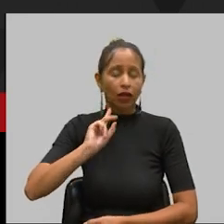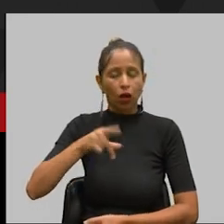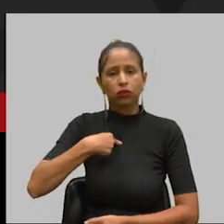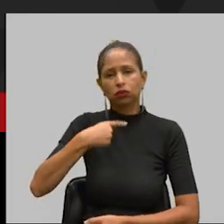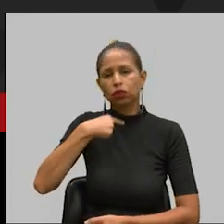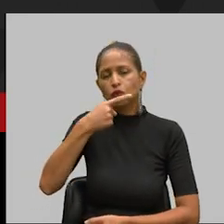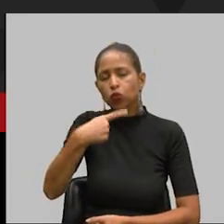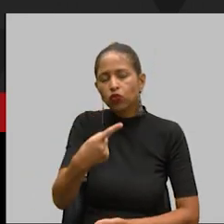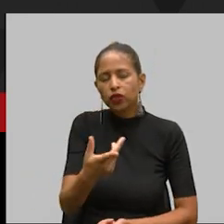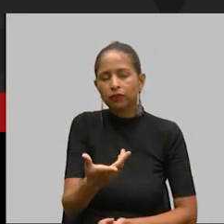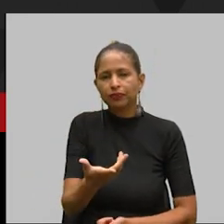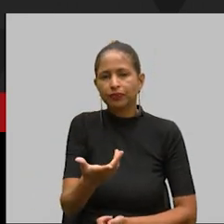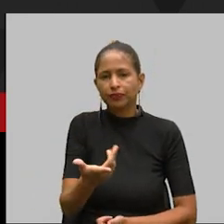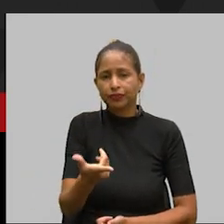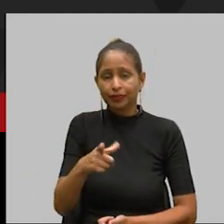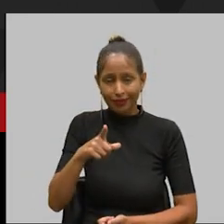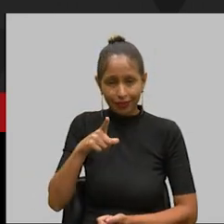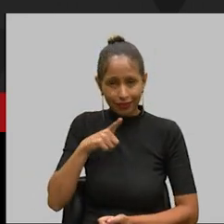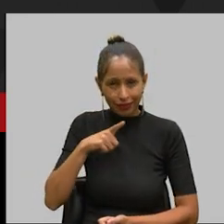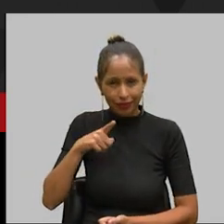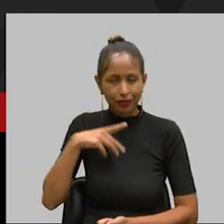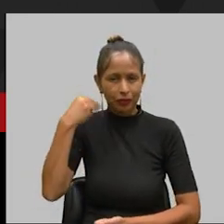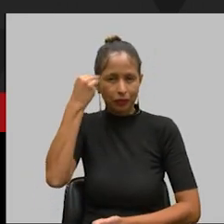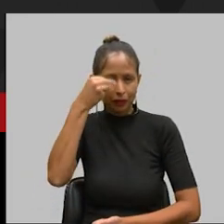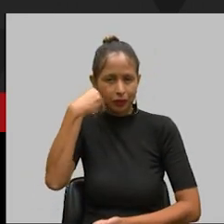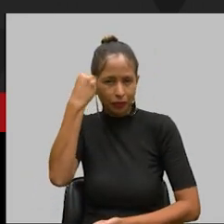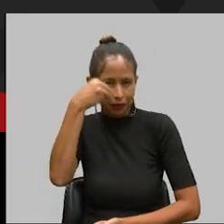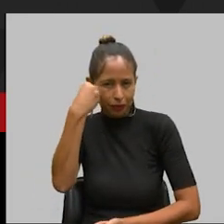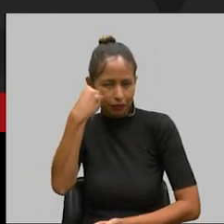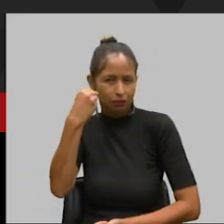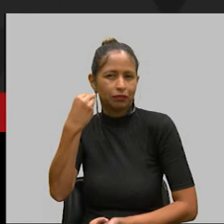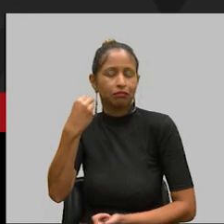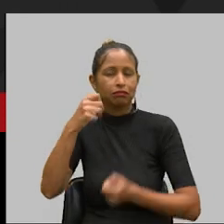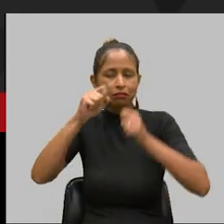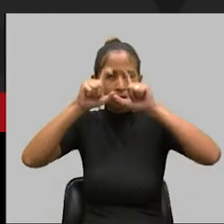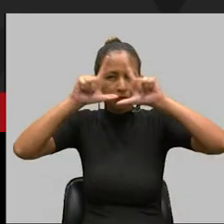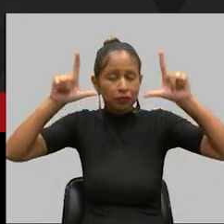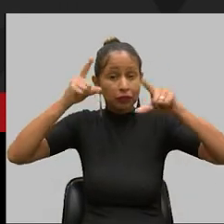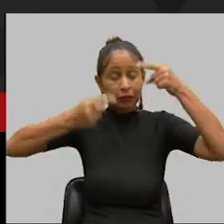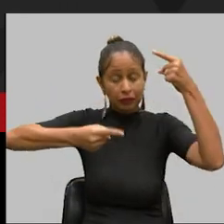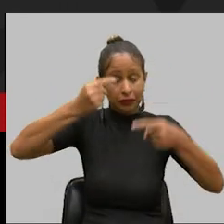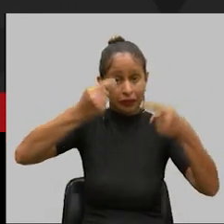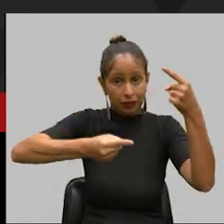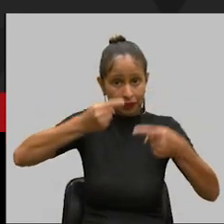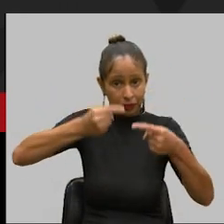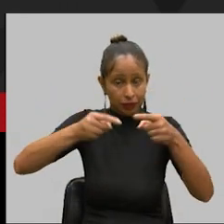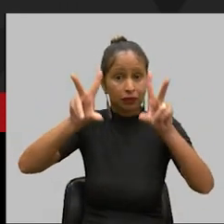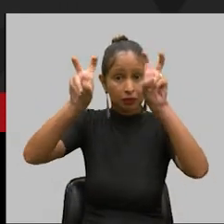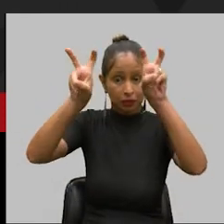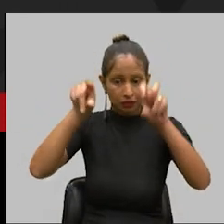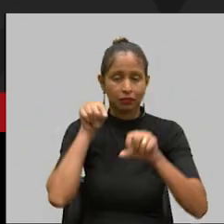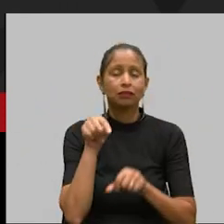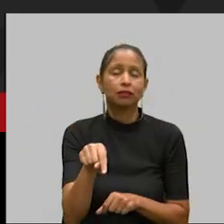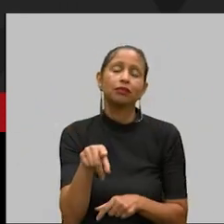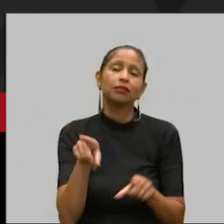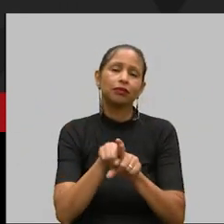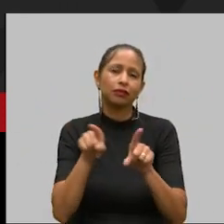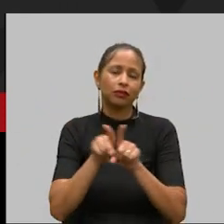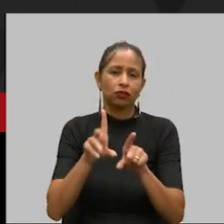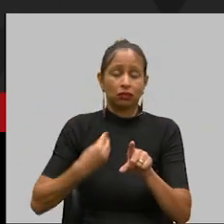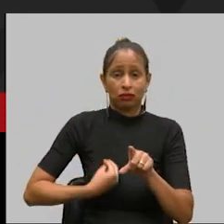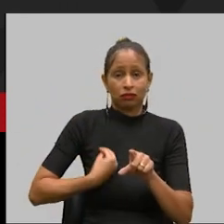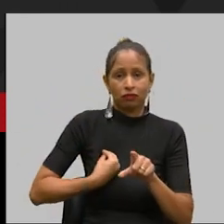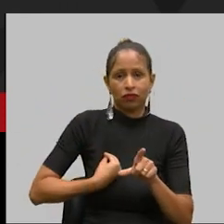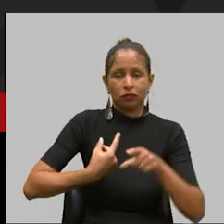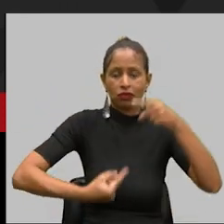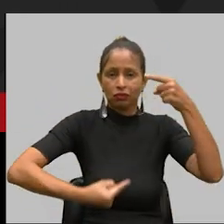tem um uma grande experiência e acúmulo e clareza política nesse aspecto né tendo em vista os